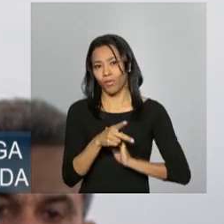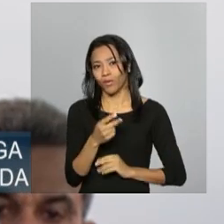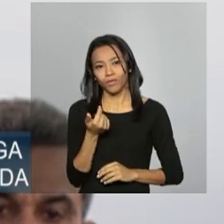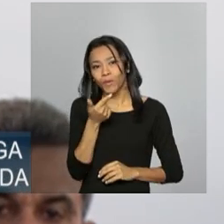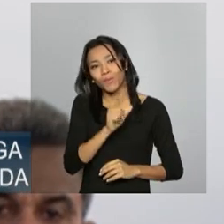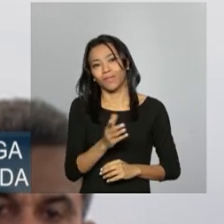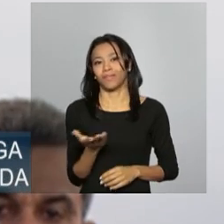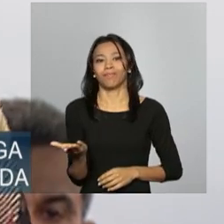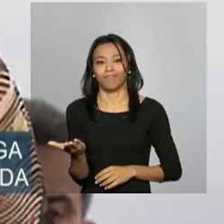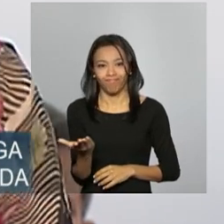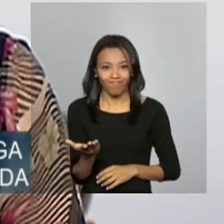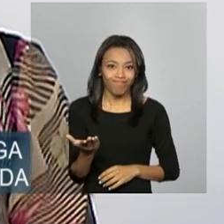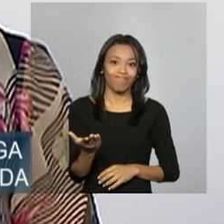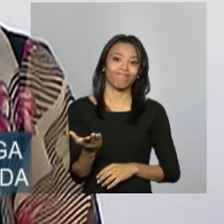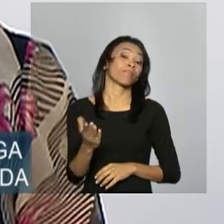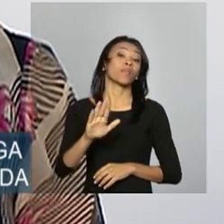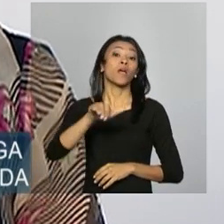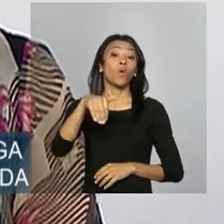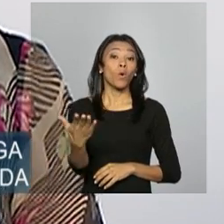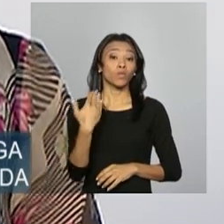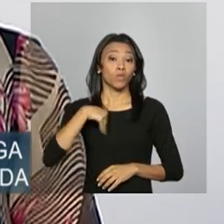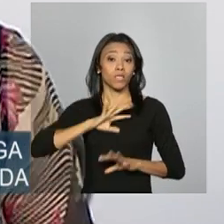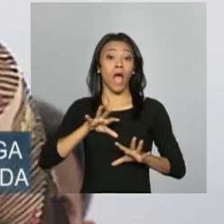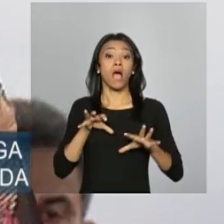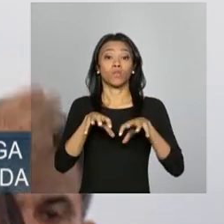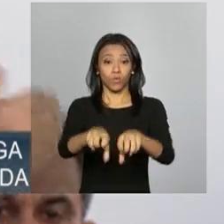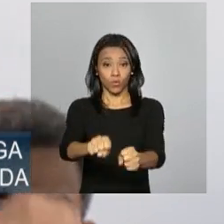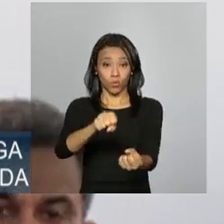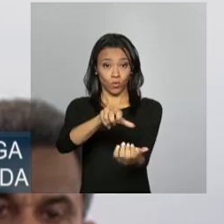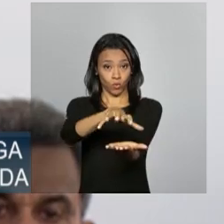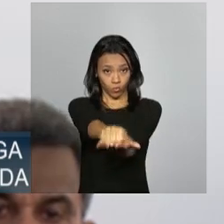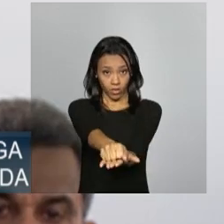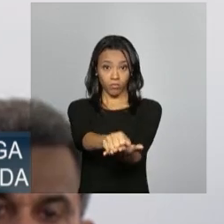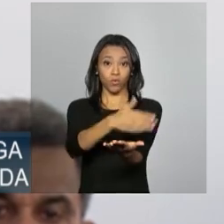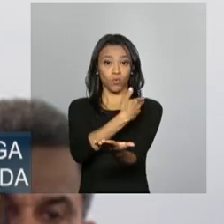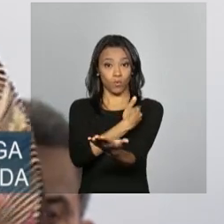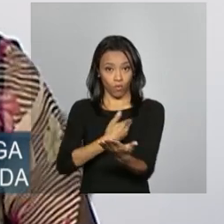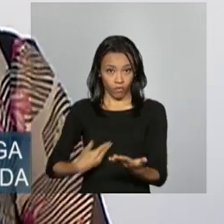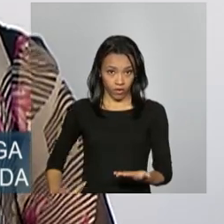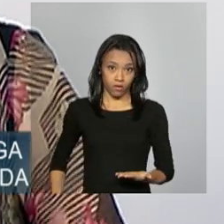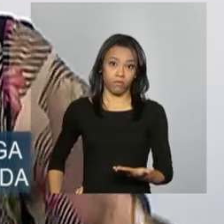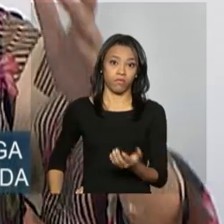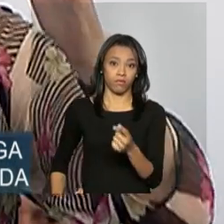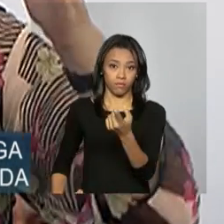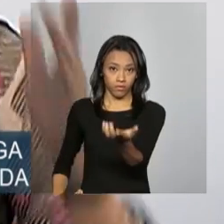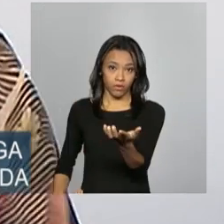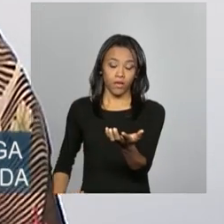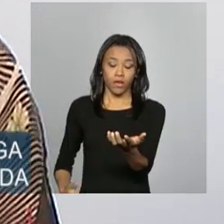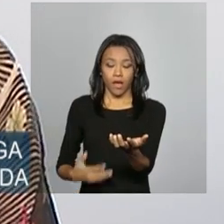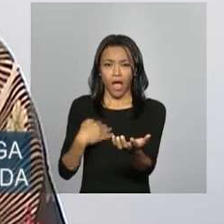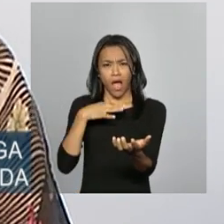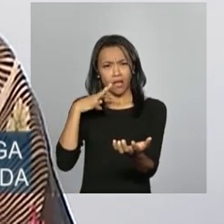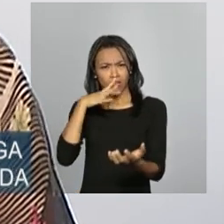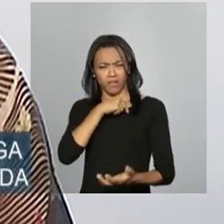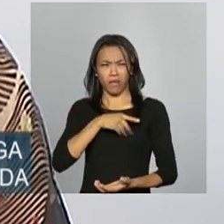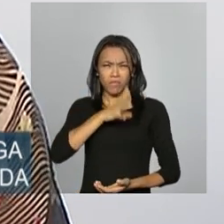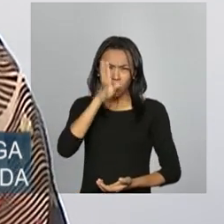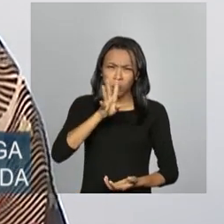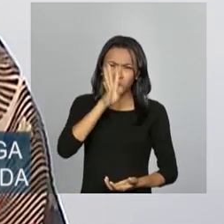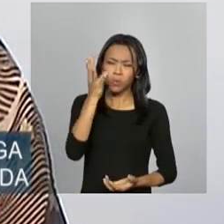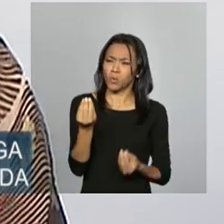nós chegamos ao governo, nós percebemos que era um absurdo